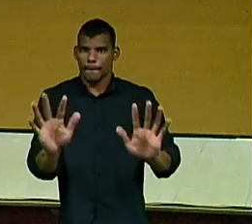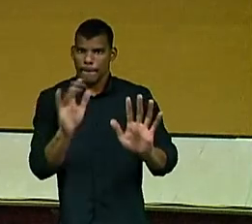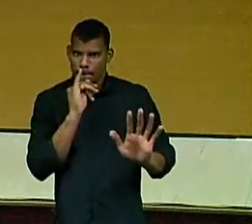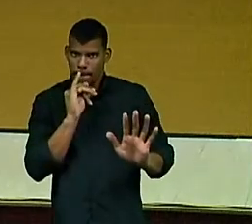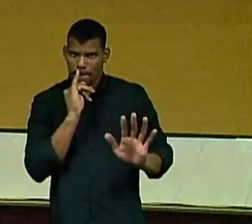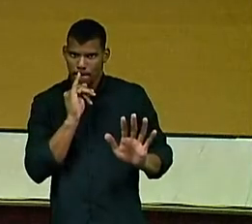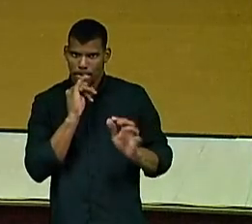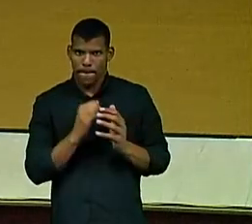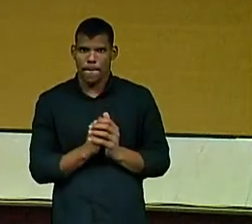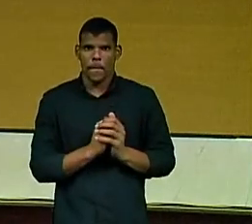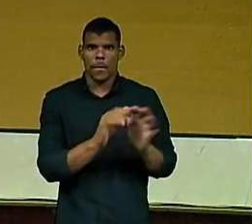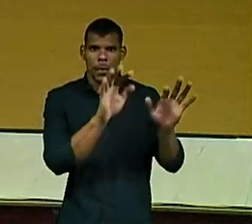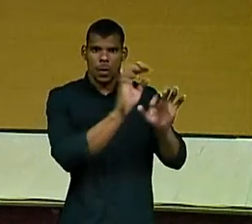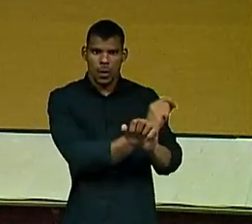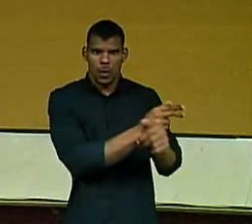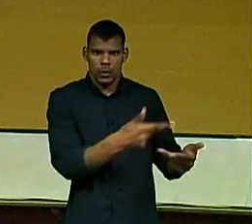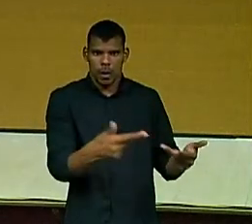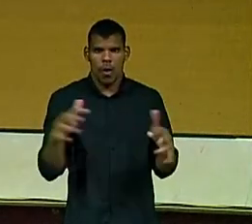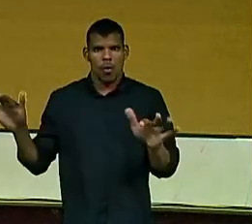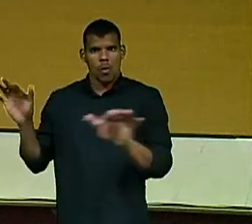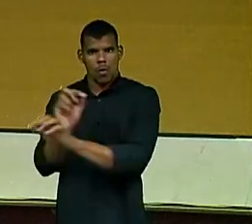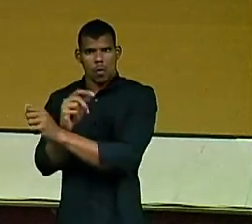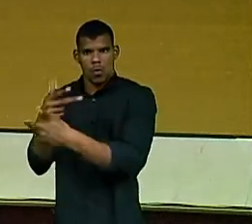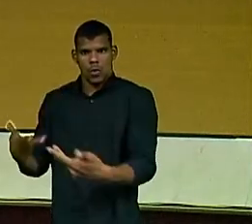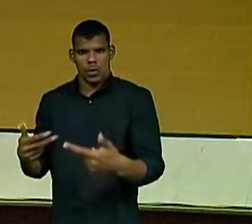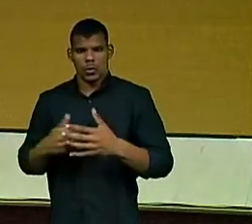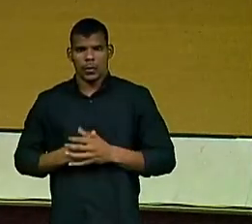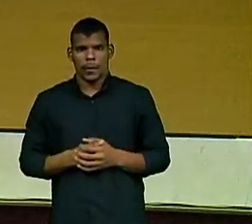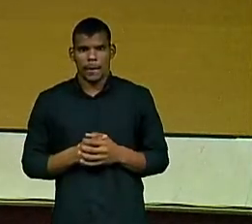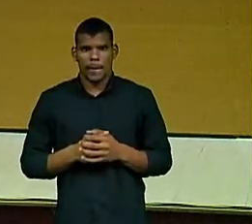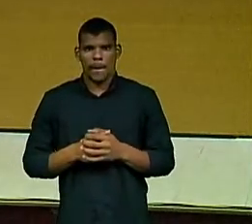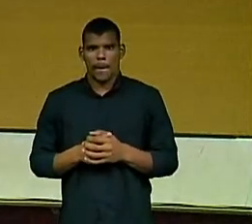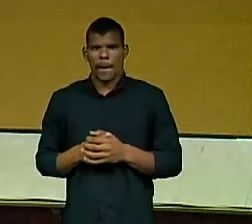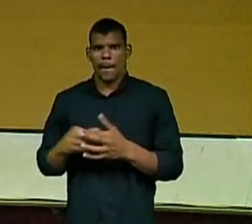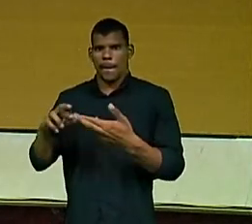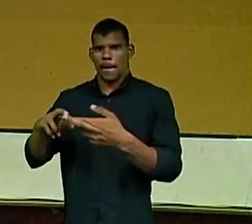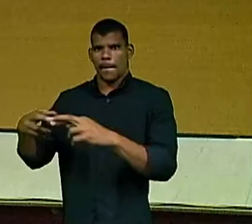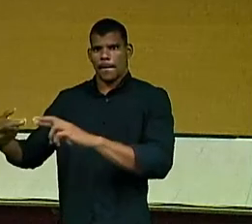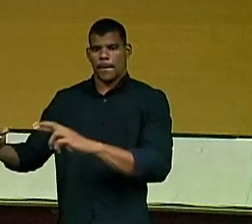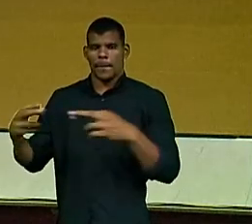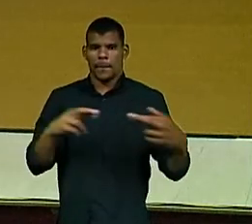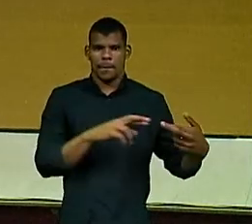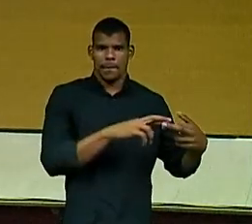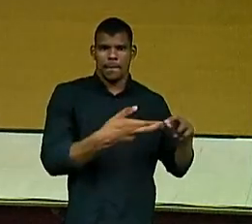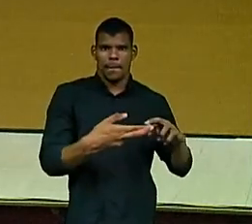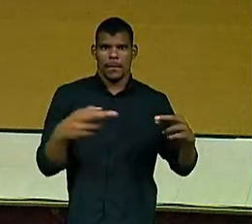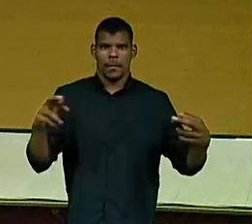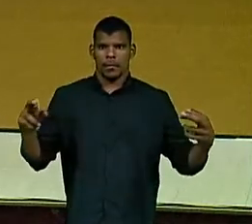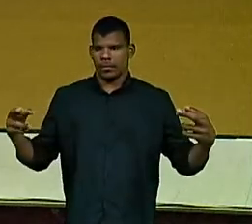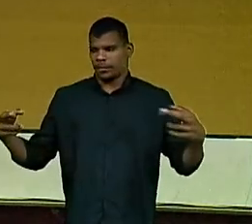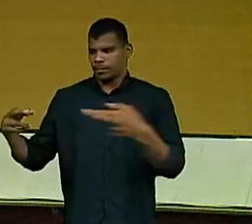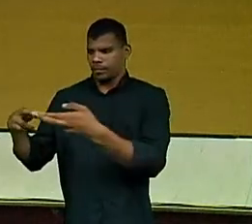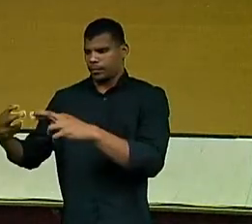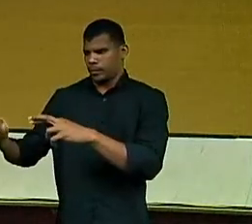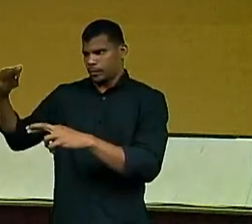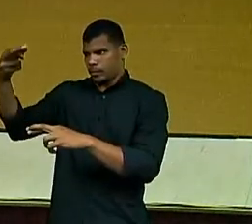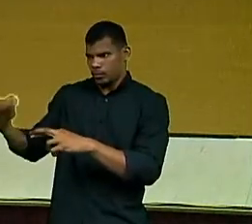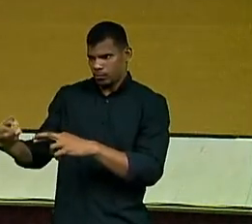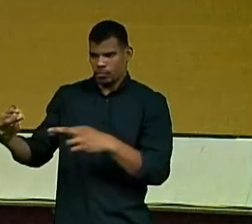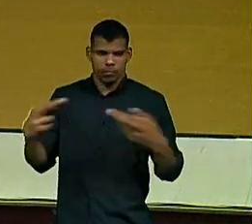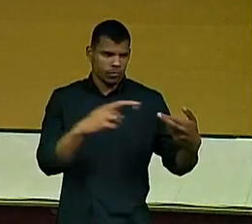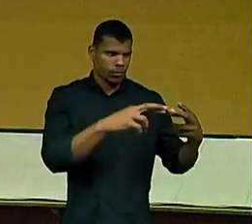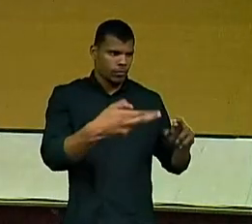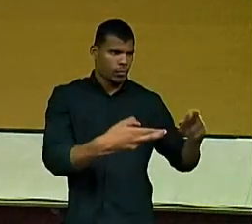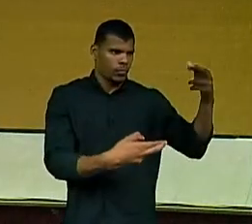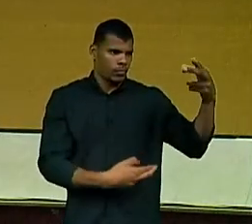a fome do mundo mas é importante um deles pegou o Gênio do vagalume um gênio que produz uma